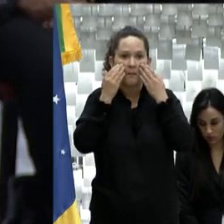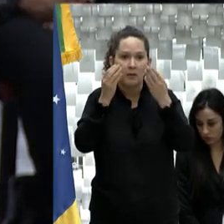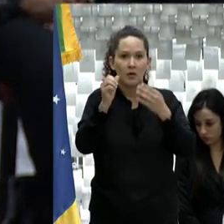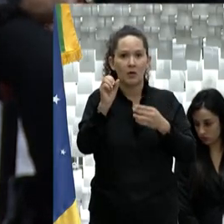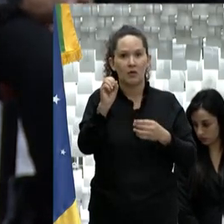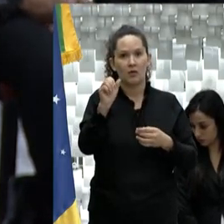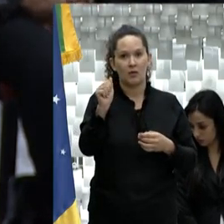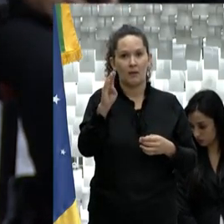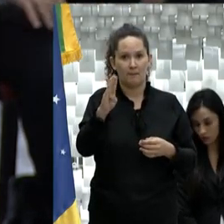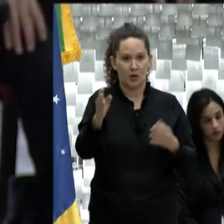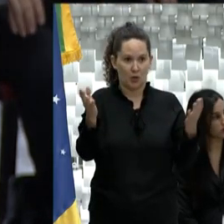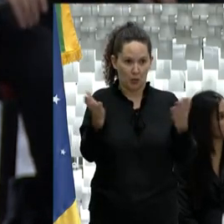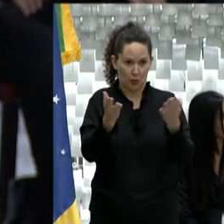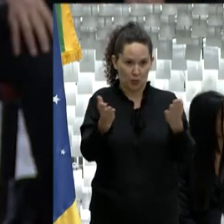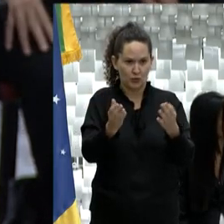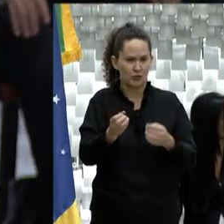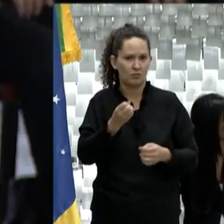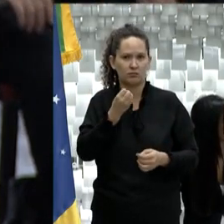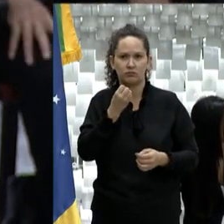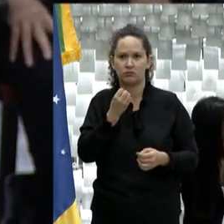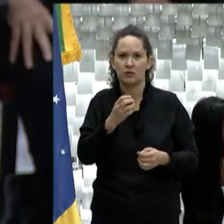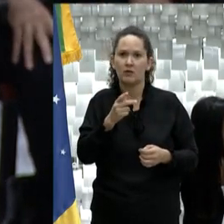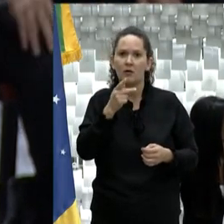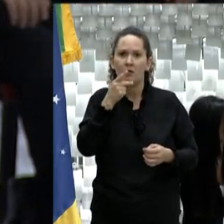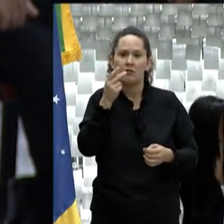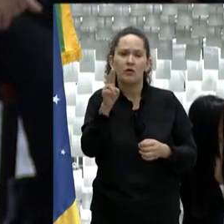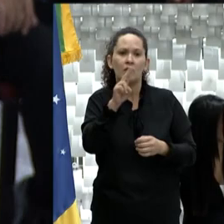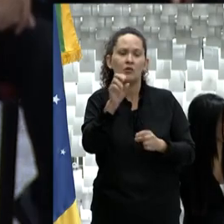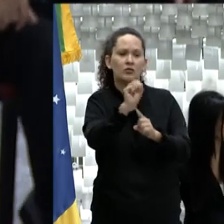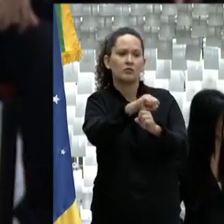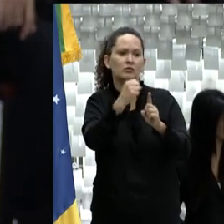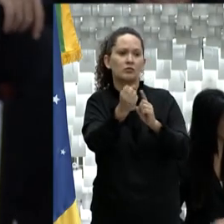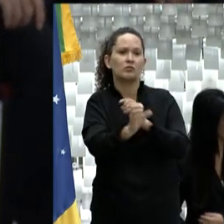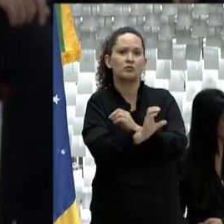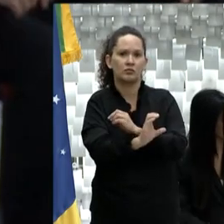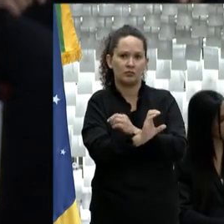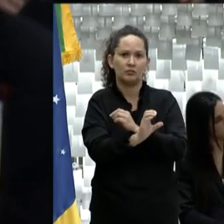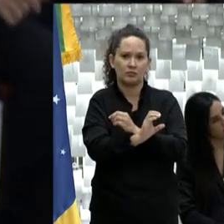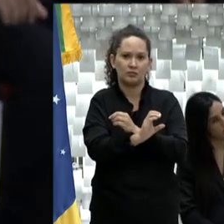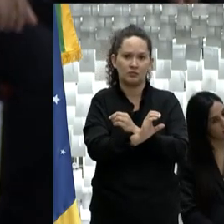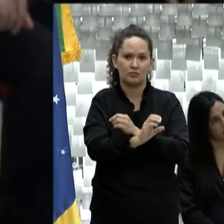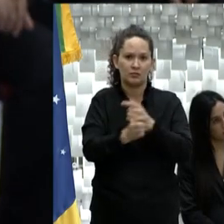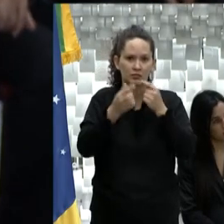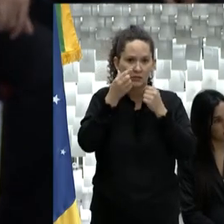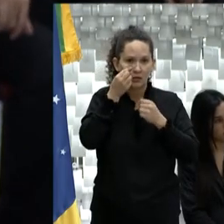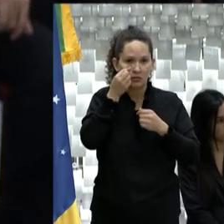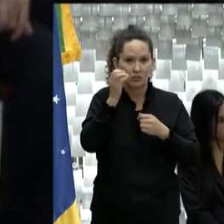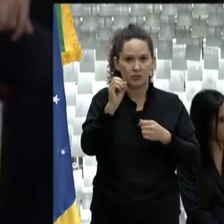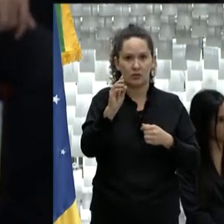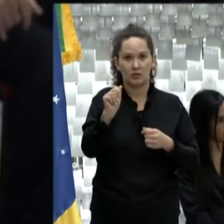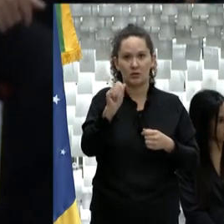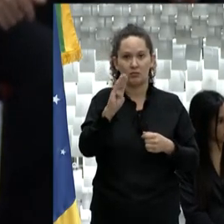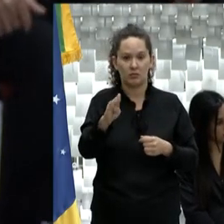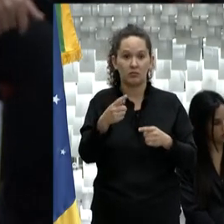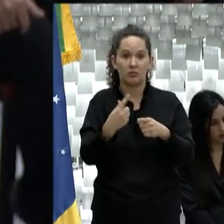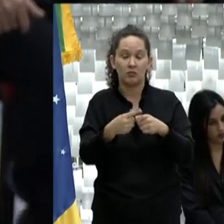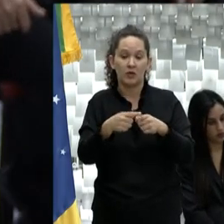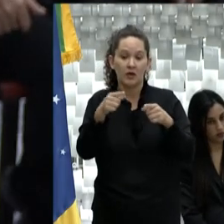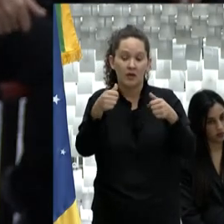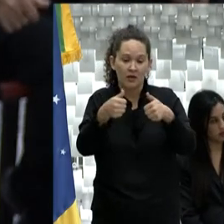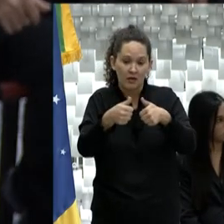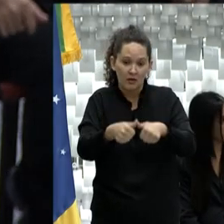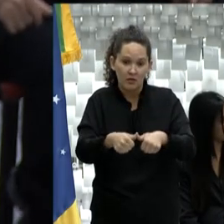nessa solenidade certamente é para falar em nome da sociedade civil. A presença da ordem aqui é porque este é o Tribunal